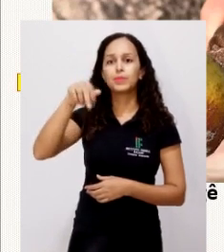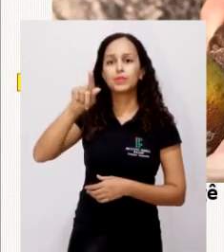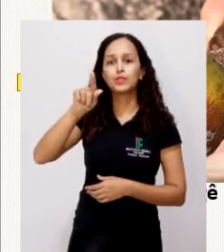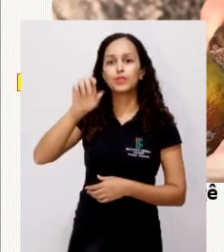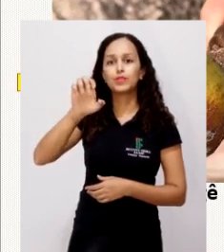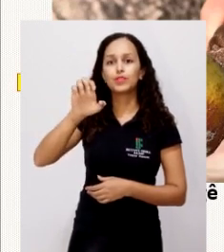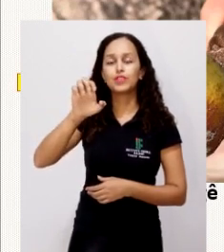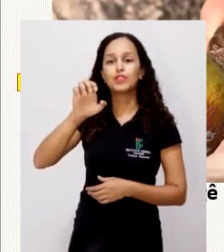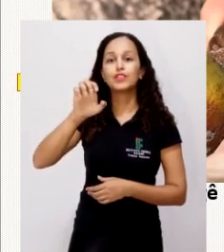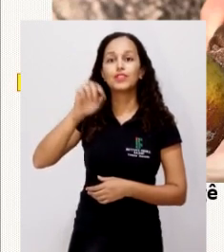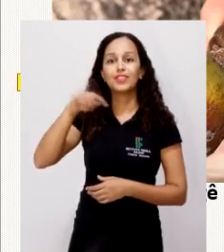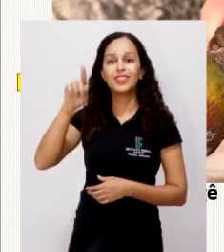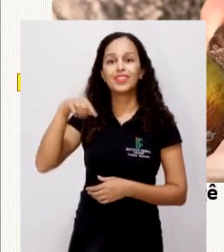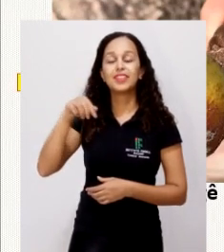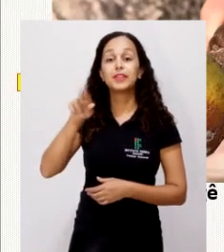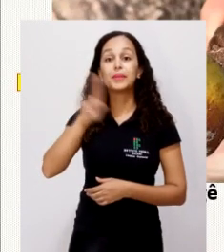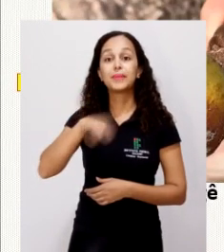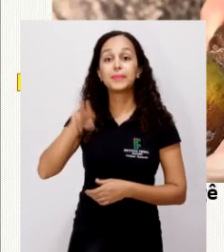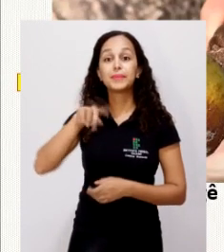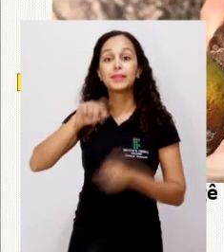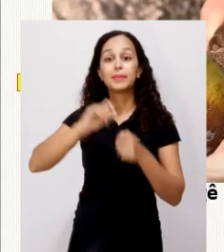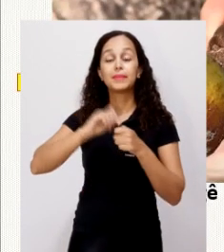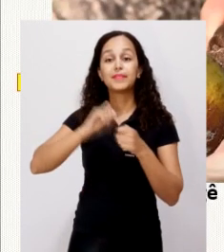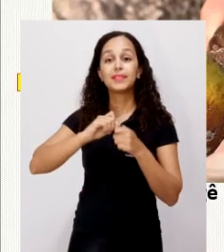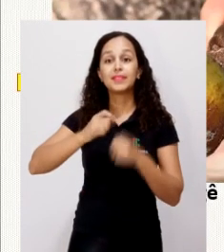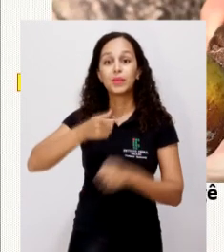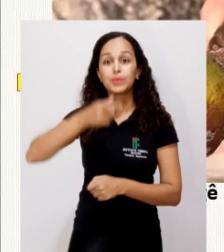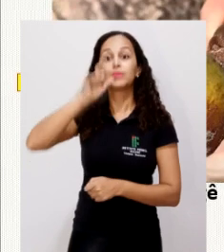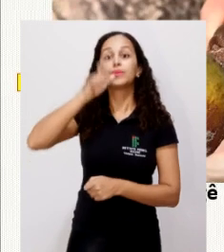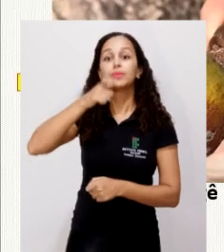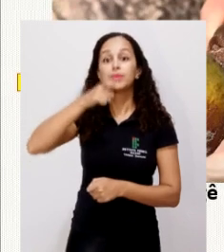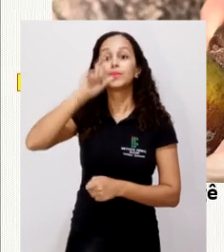utilizados principalmente para a produção de licor.